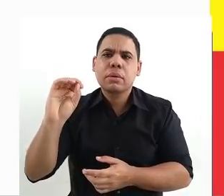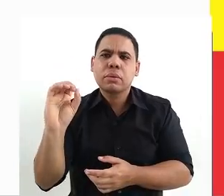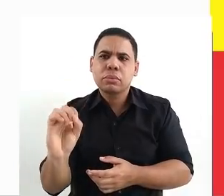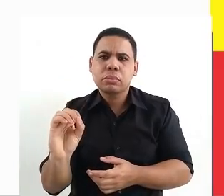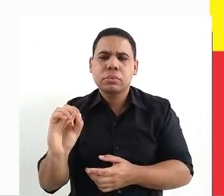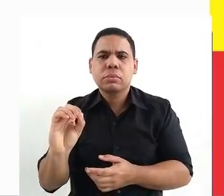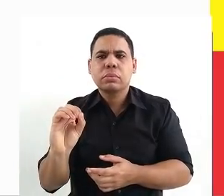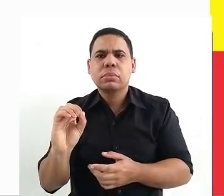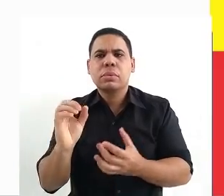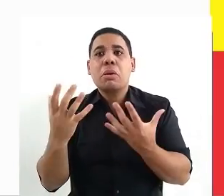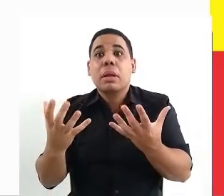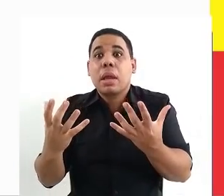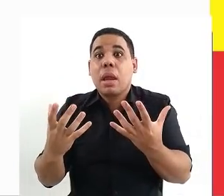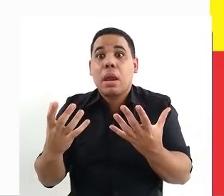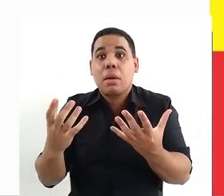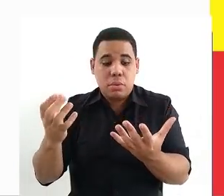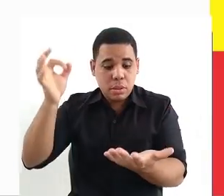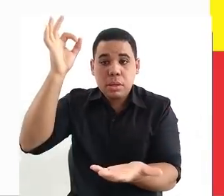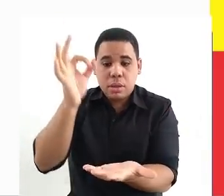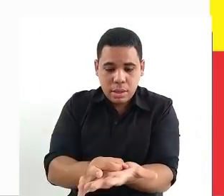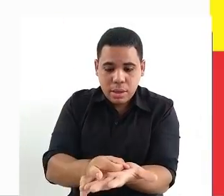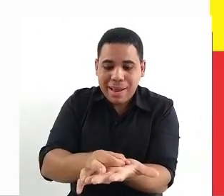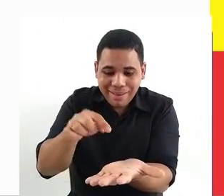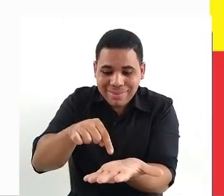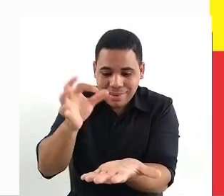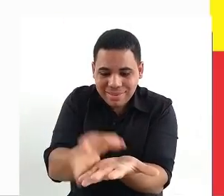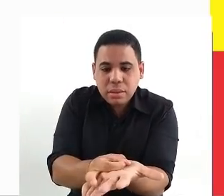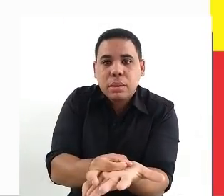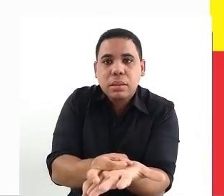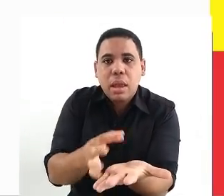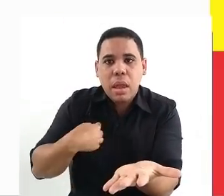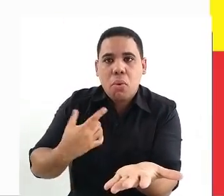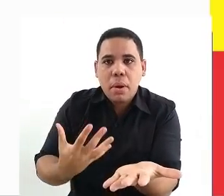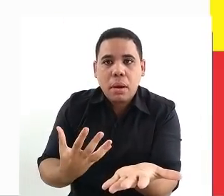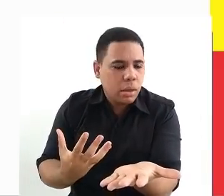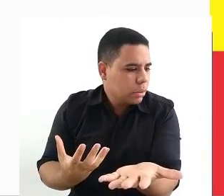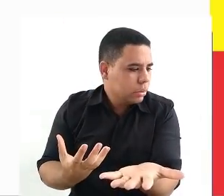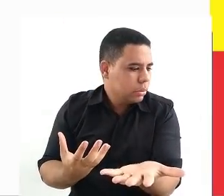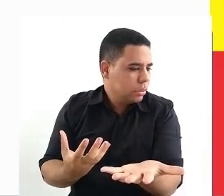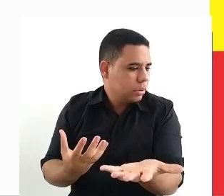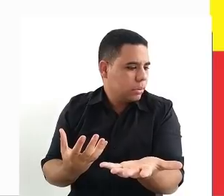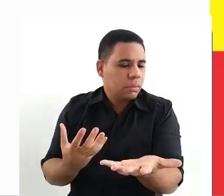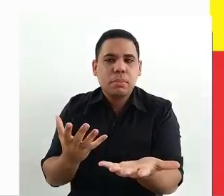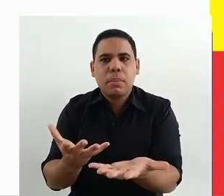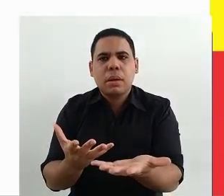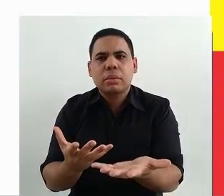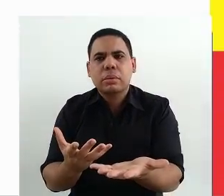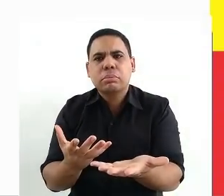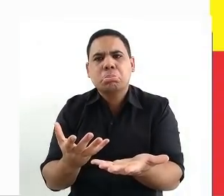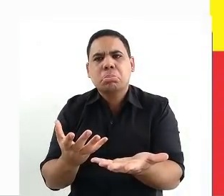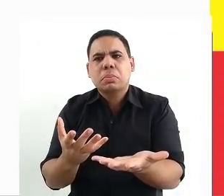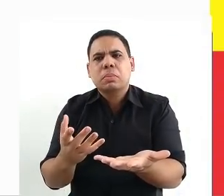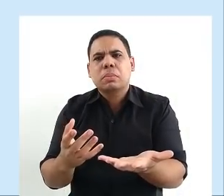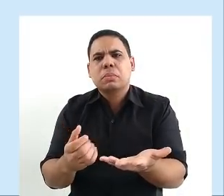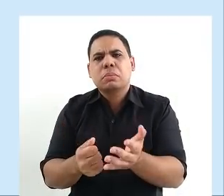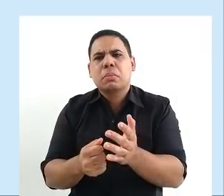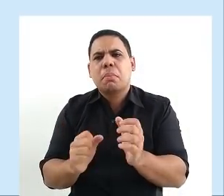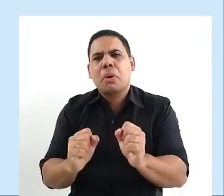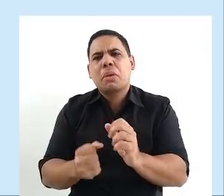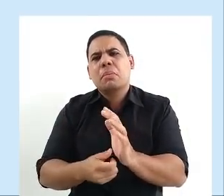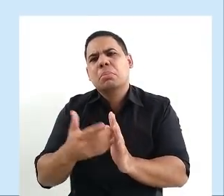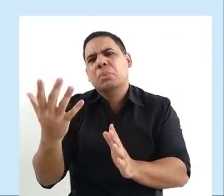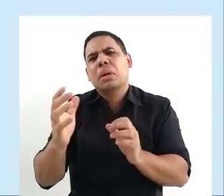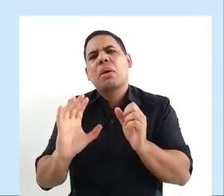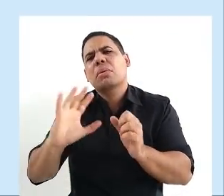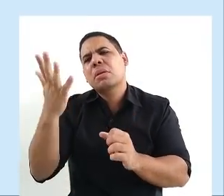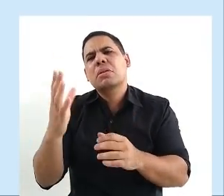ser cara ou coroa. Então, geralmente, a gente já fala, 50% de chance, porque é uma de